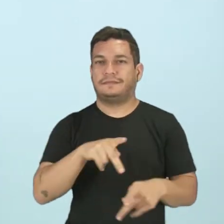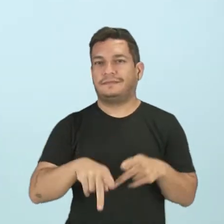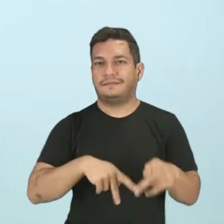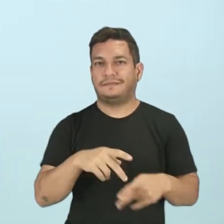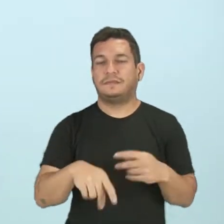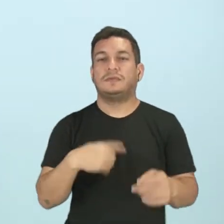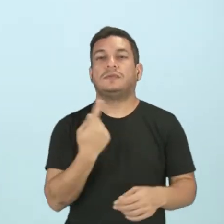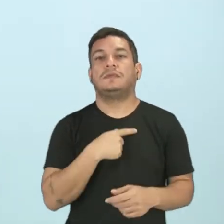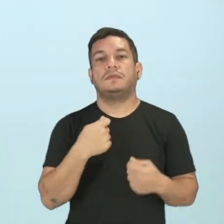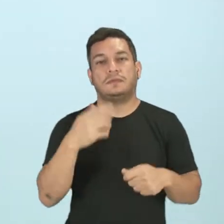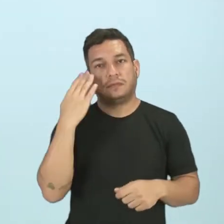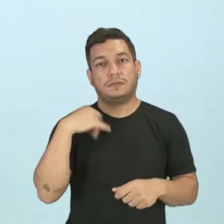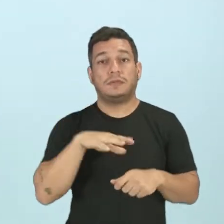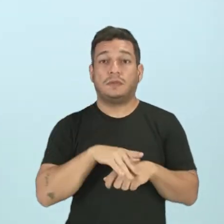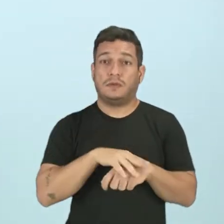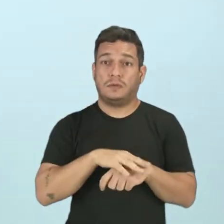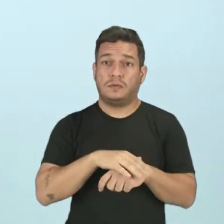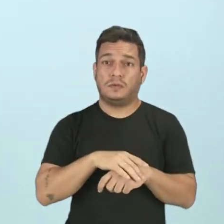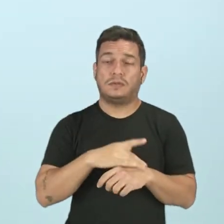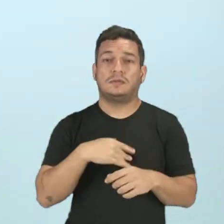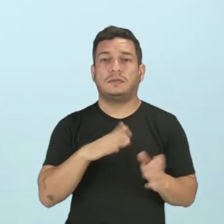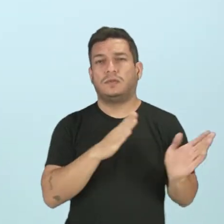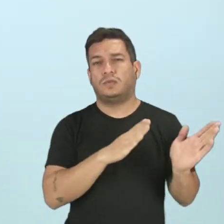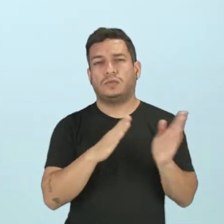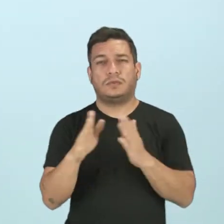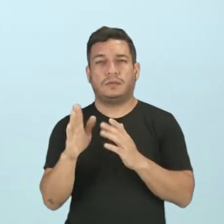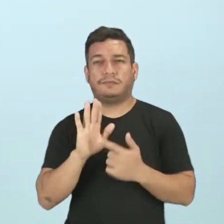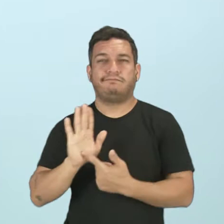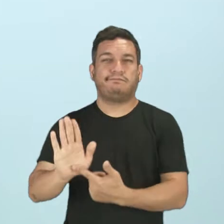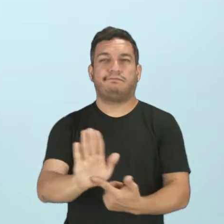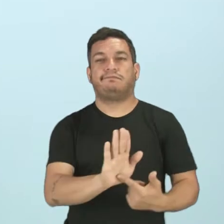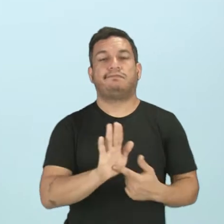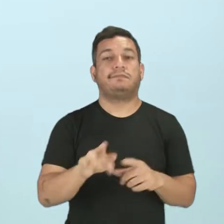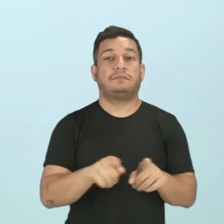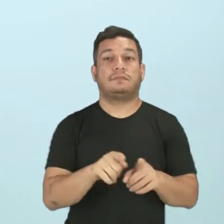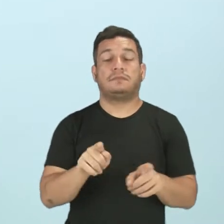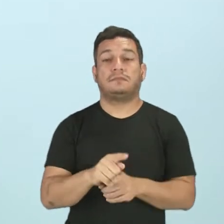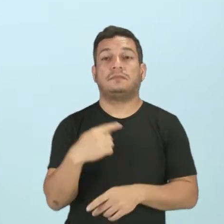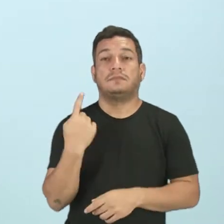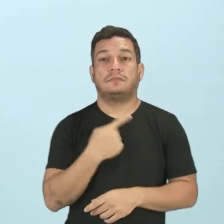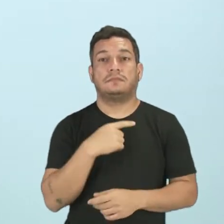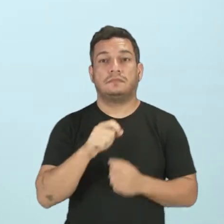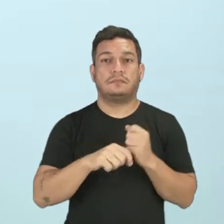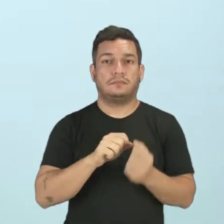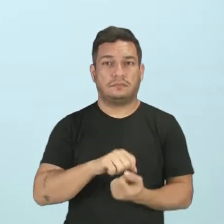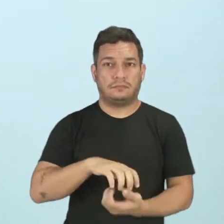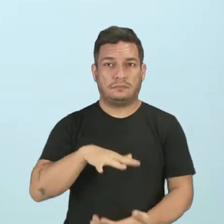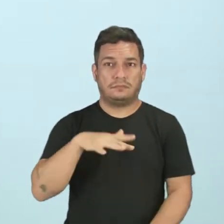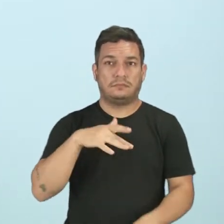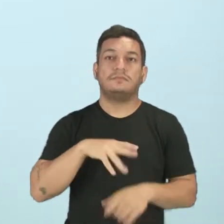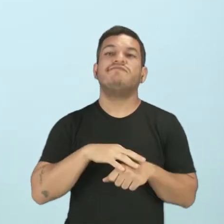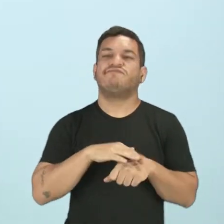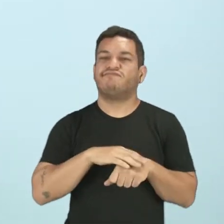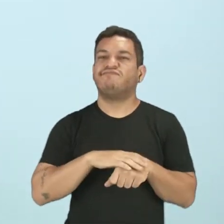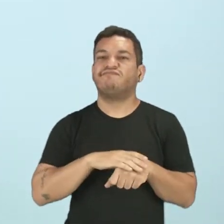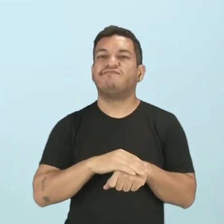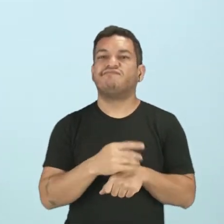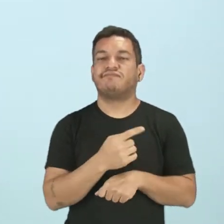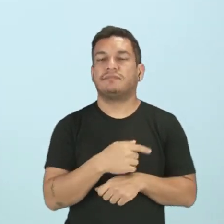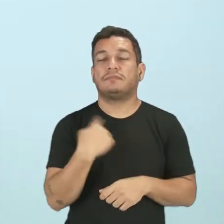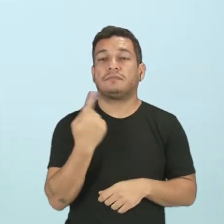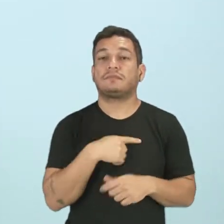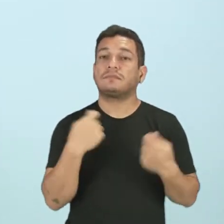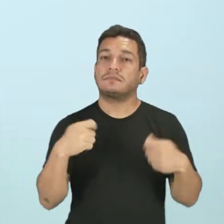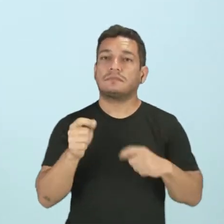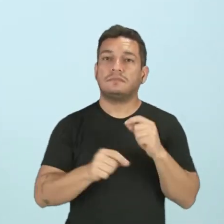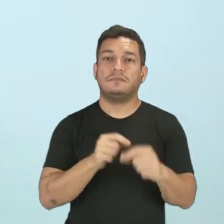das doenças que o tempo já vem trazendo para a gente também está com a nossa alma doente, né? Então, nós